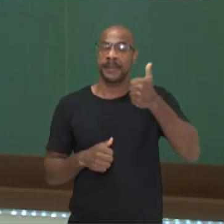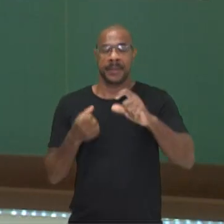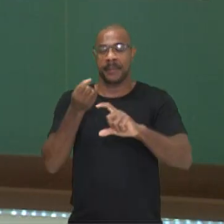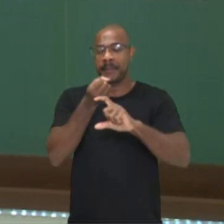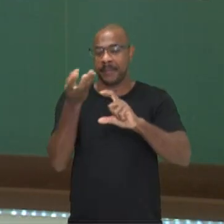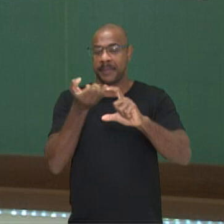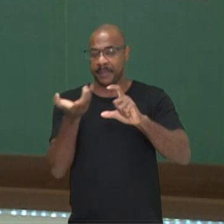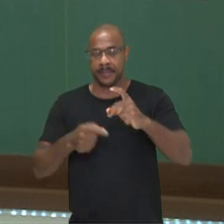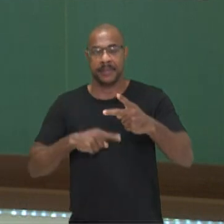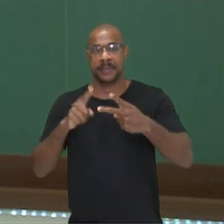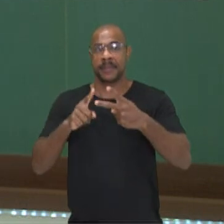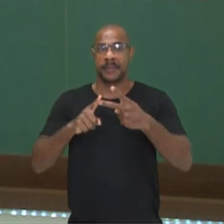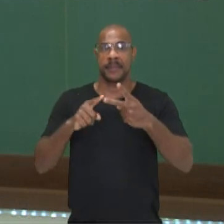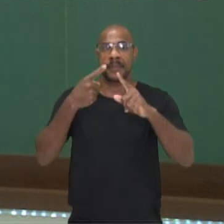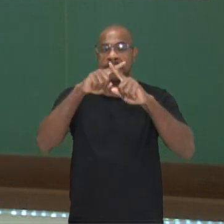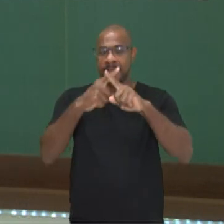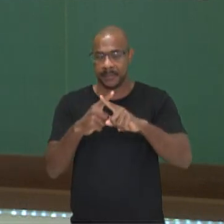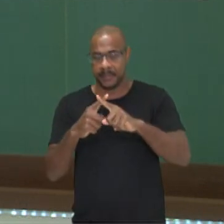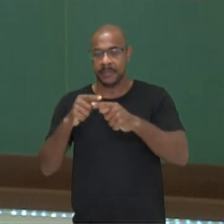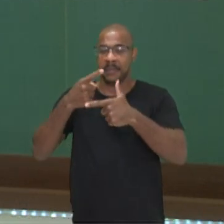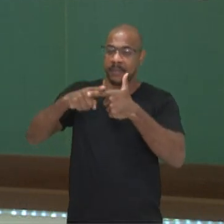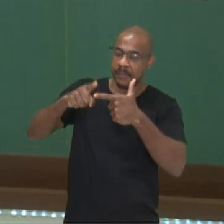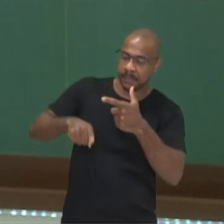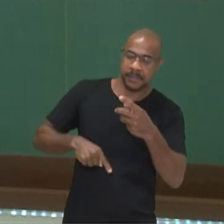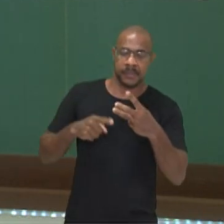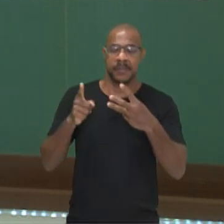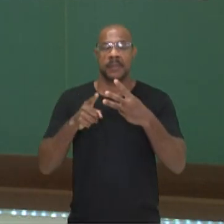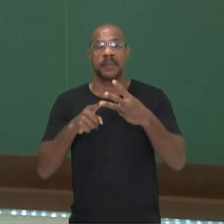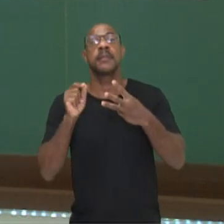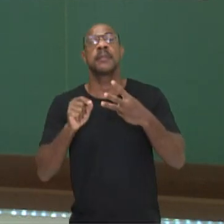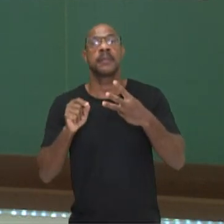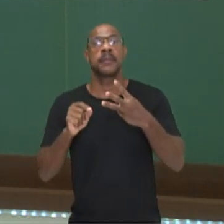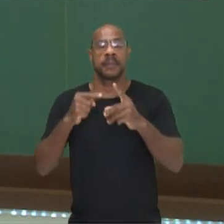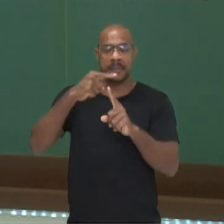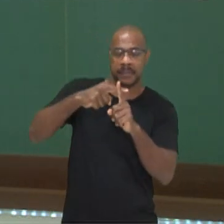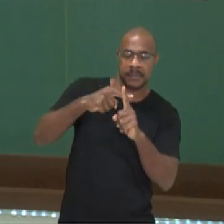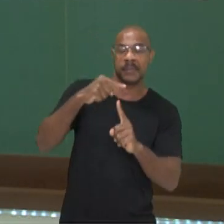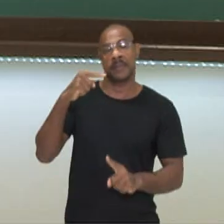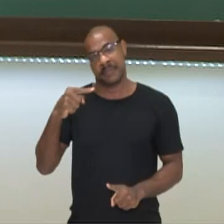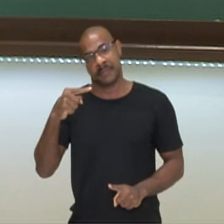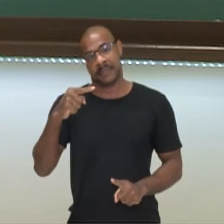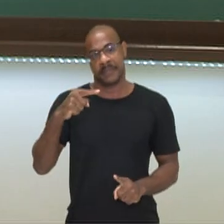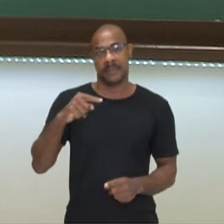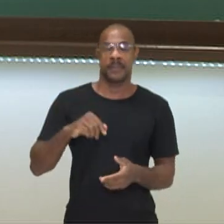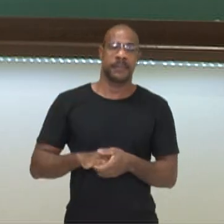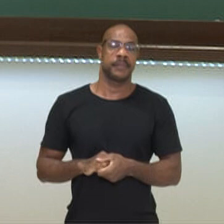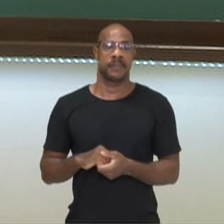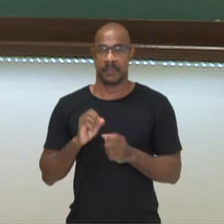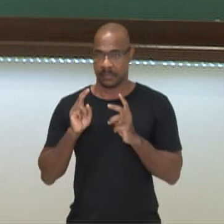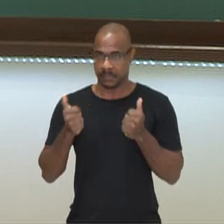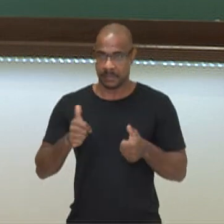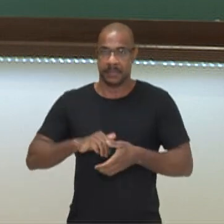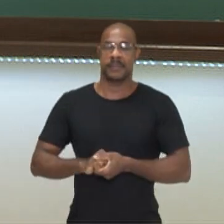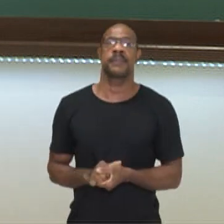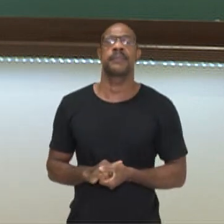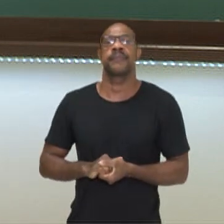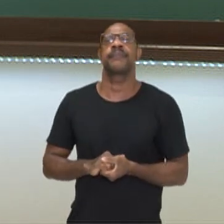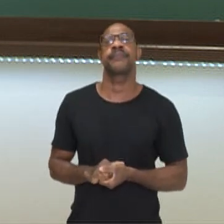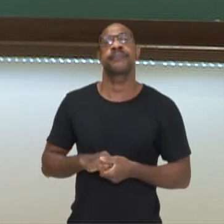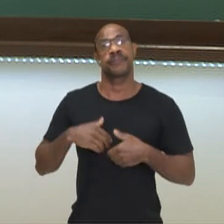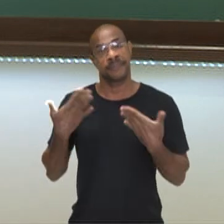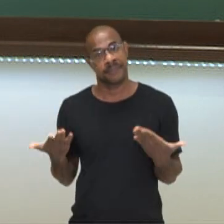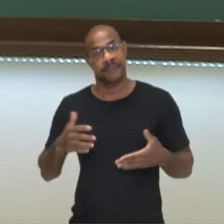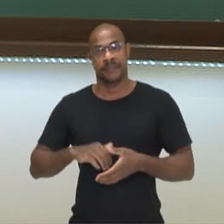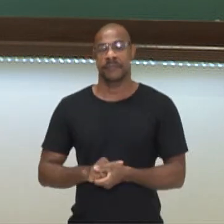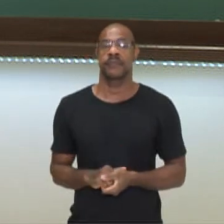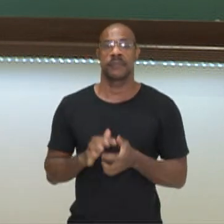potenciação, depois multiplicação ou divisão e depois adição ou subtração, ok? Muito bem. Sendo assim,